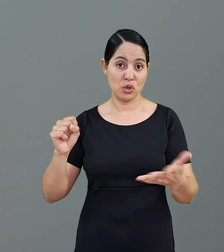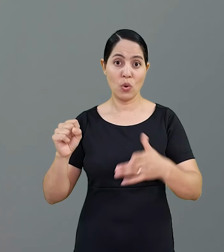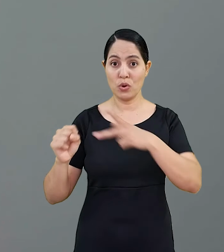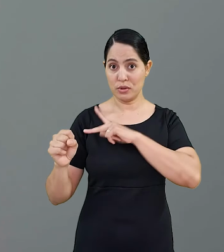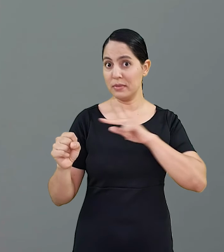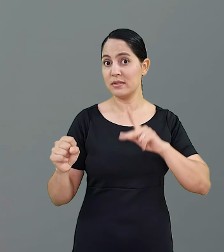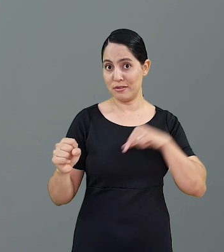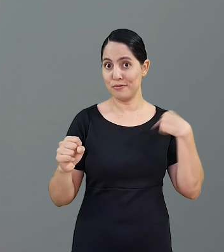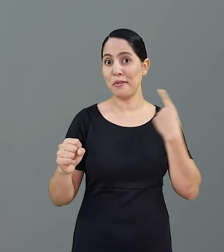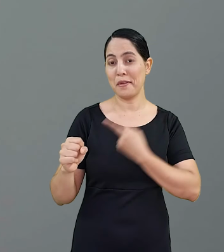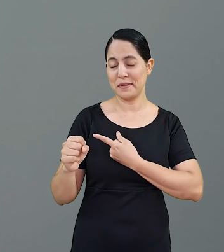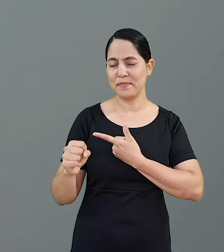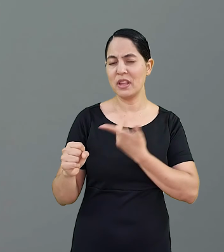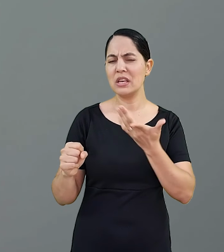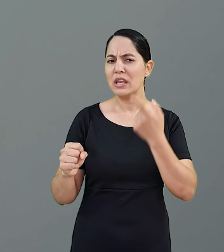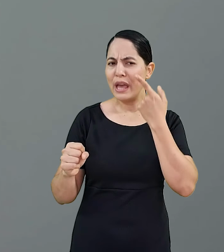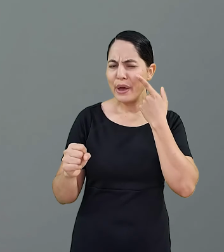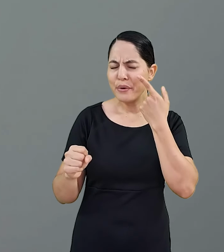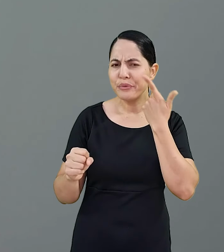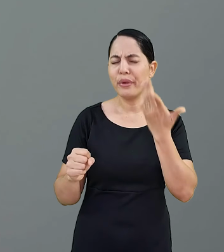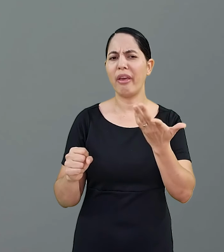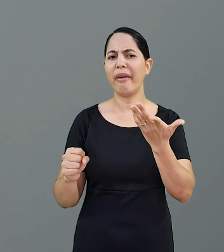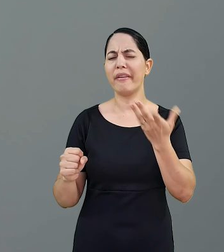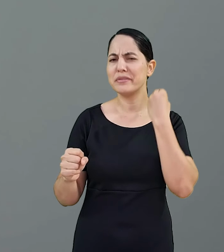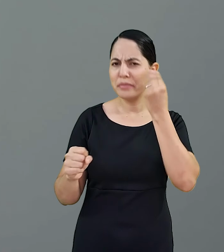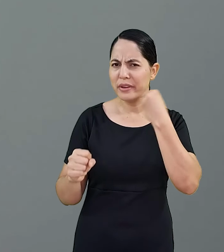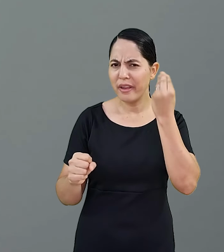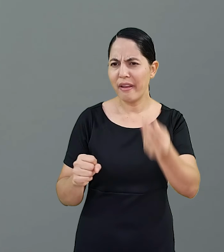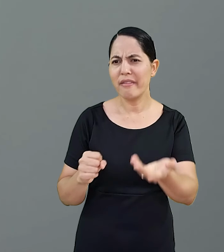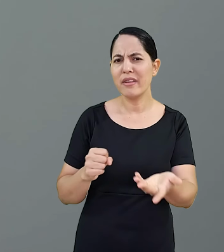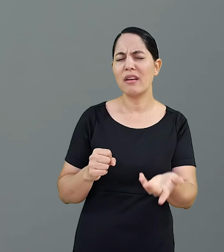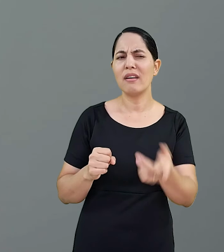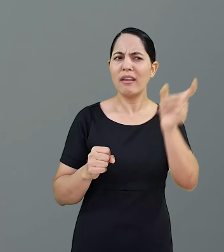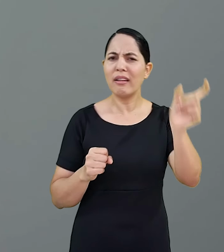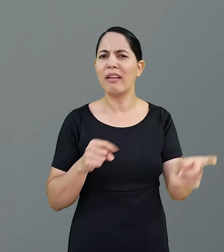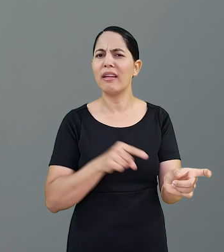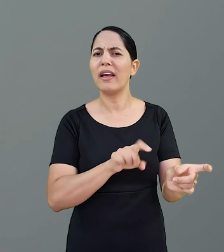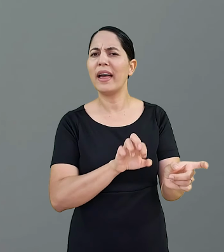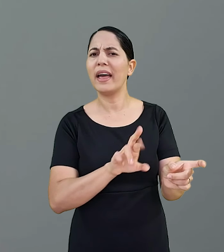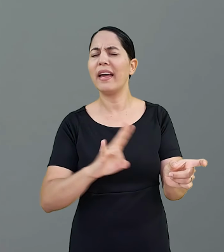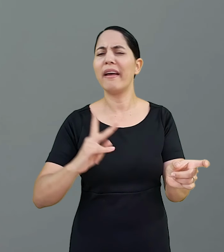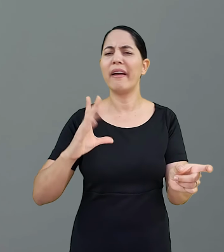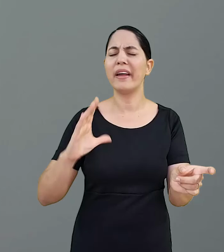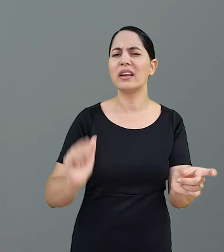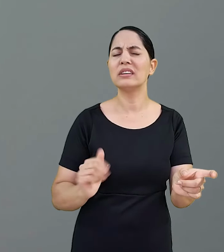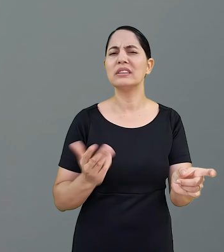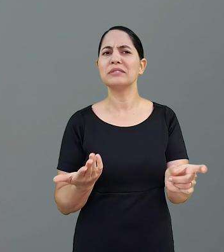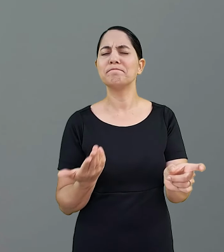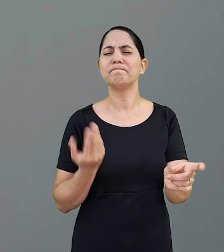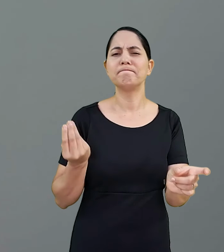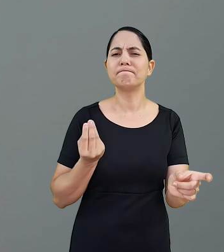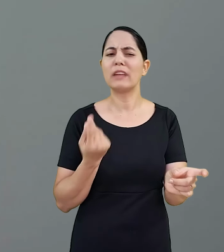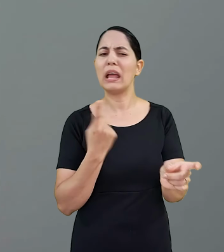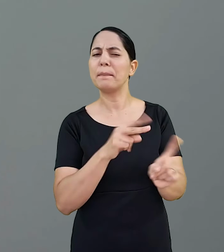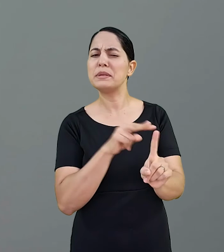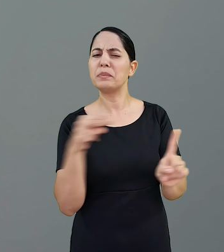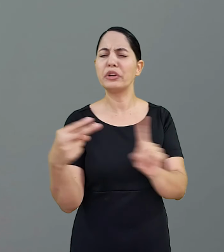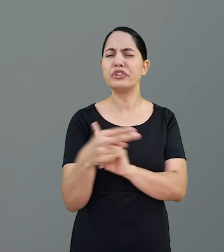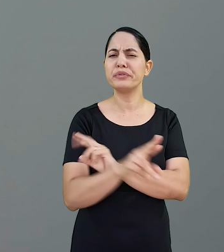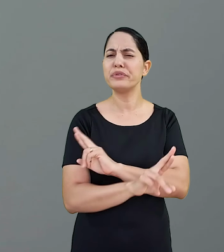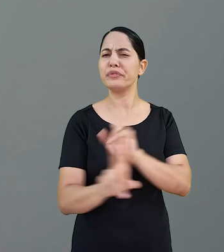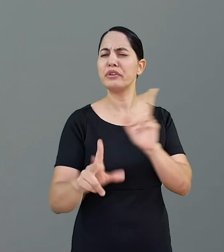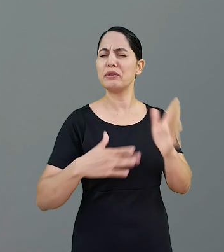vi naqueles propósitos da Érica, enfim, uma forma de, eu acho que talvez é um pouco diferente, comecei a